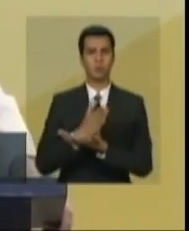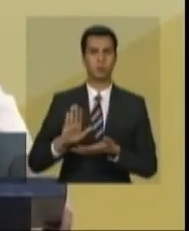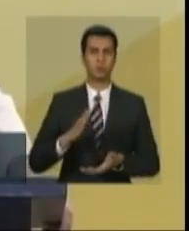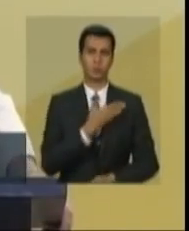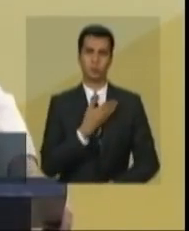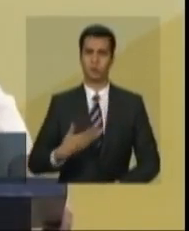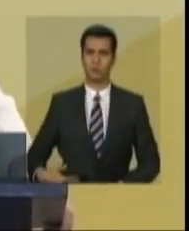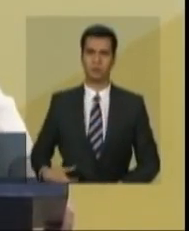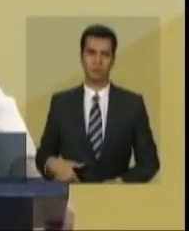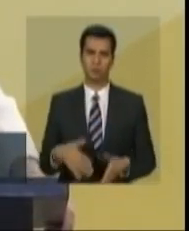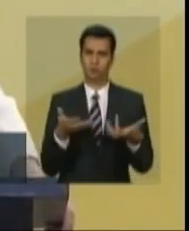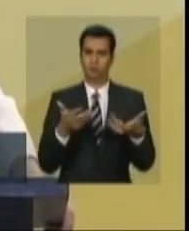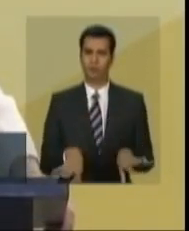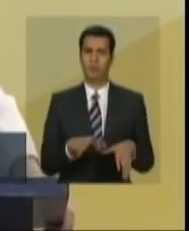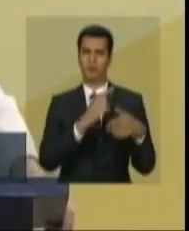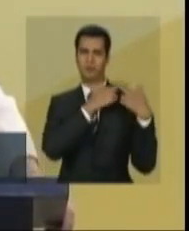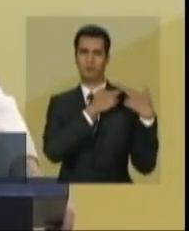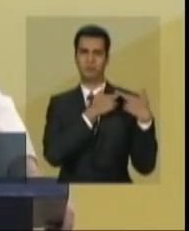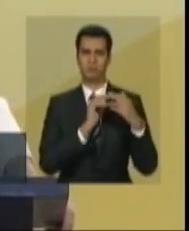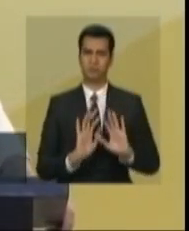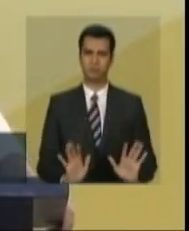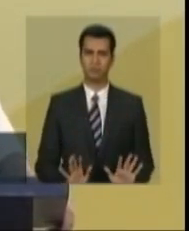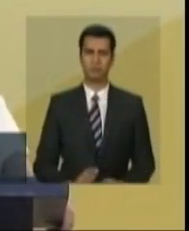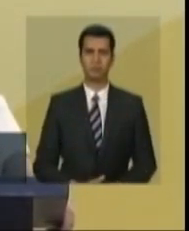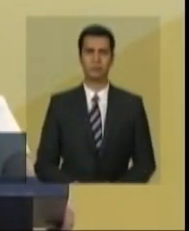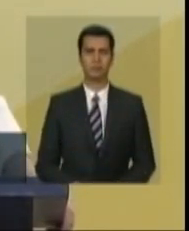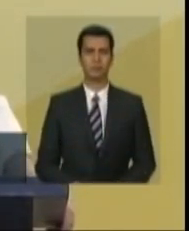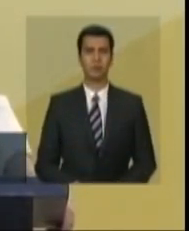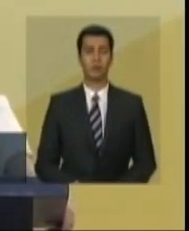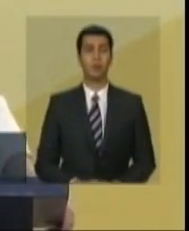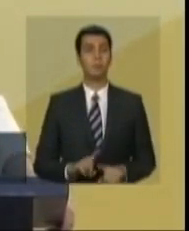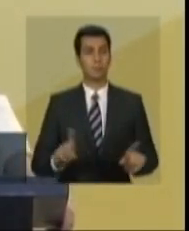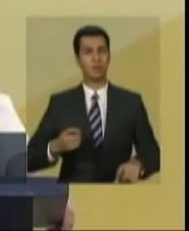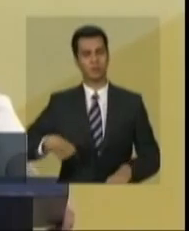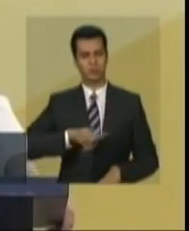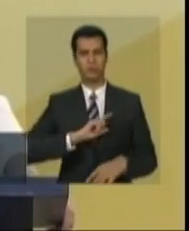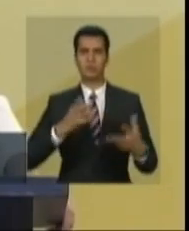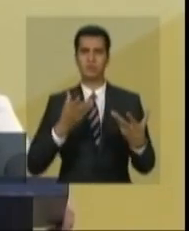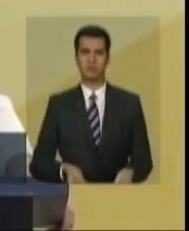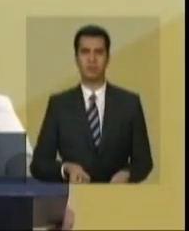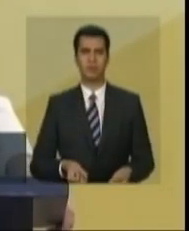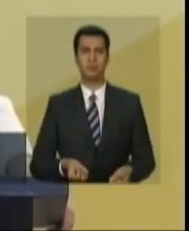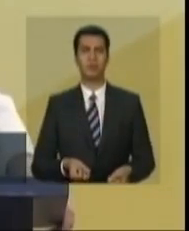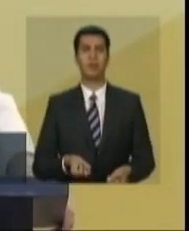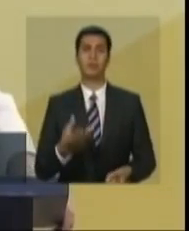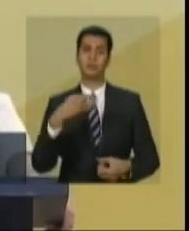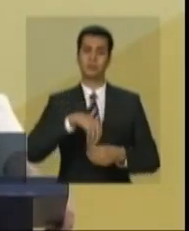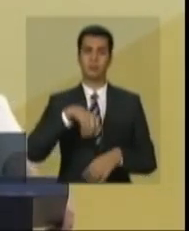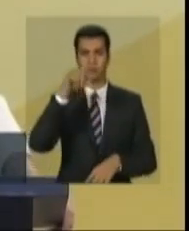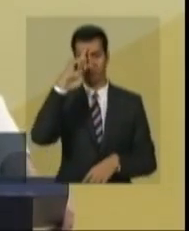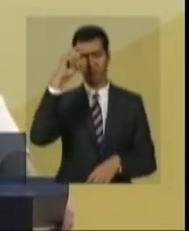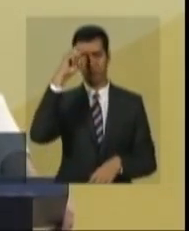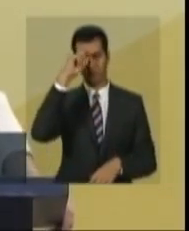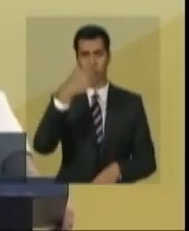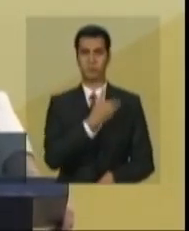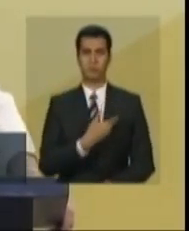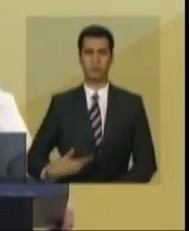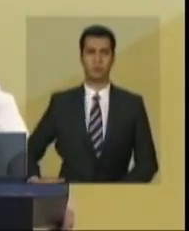assumir responsabilidade direta. A emergência dos grandes hospitais públicos,